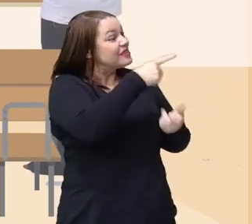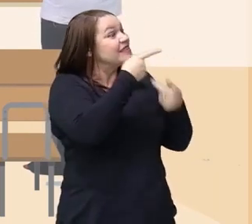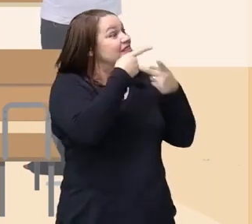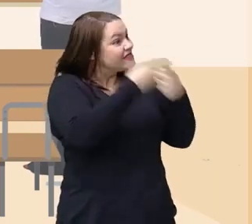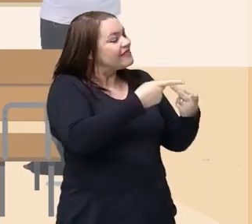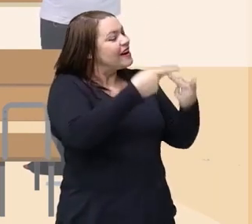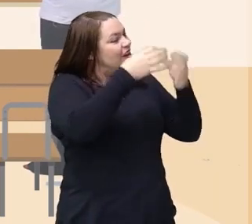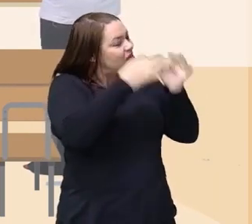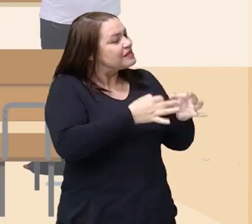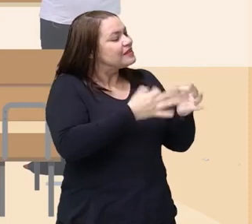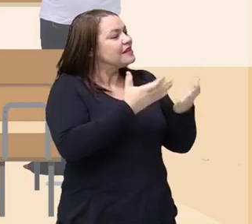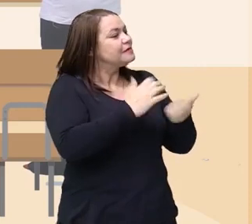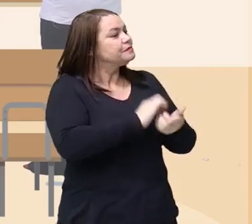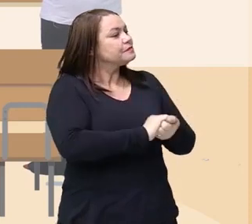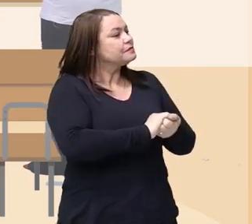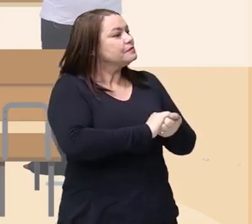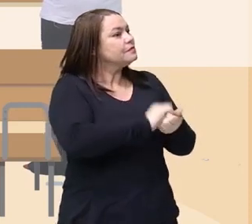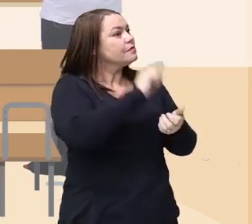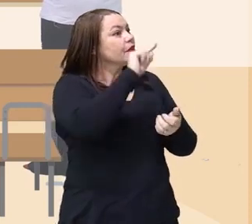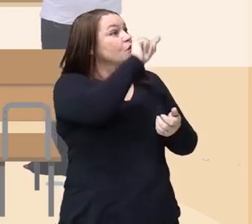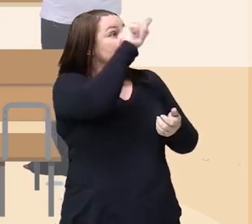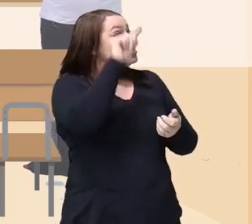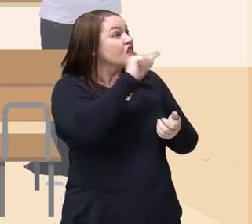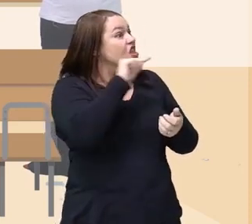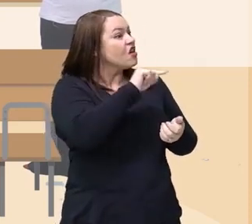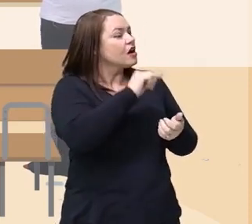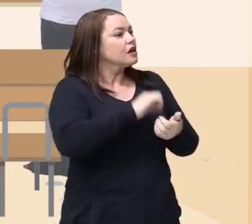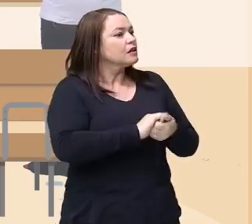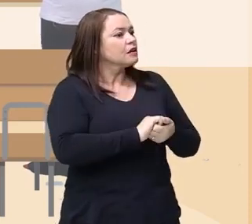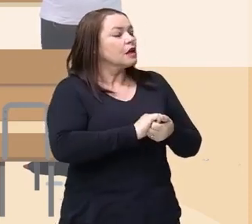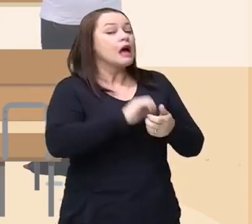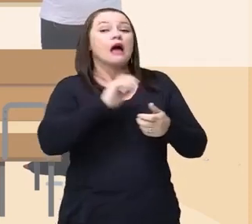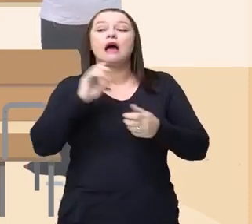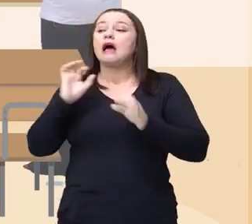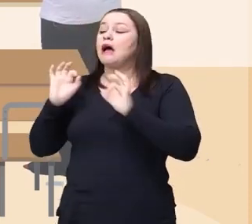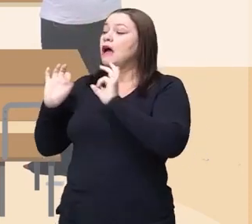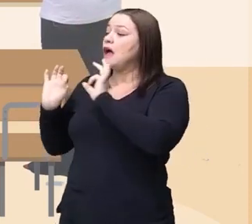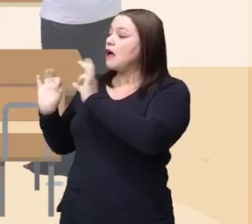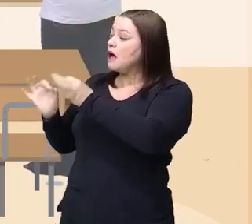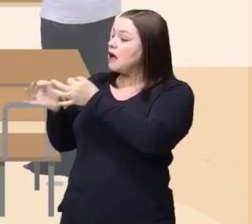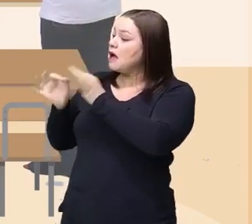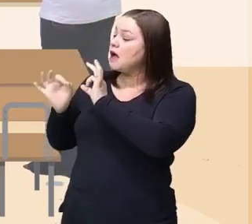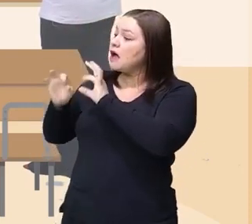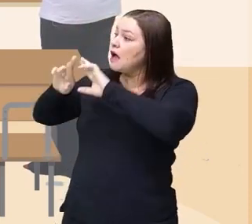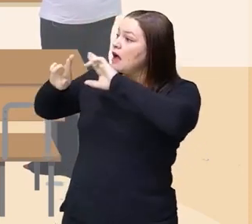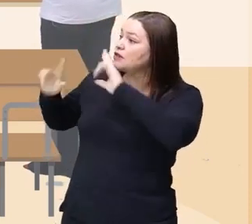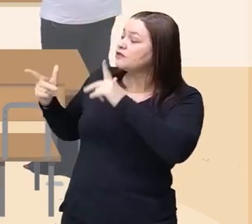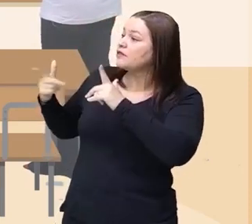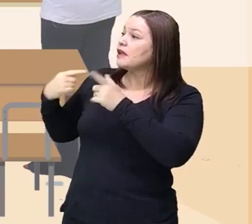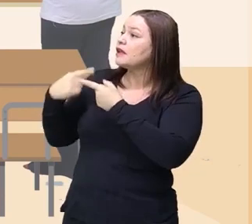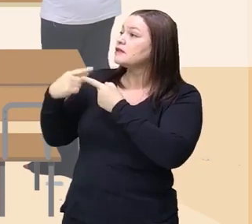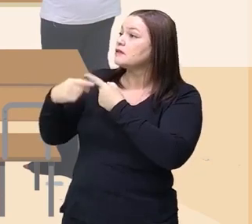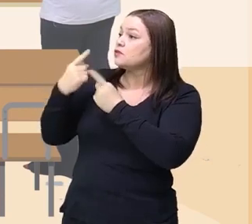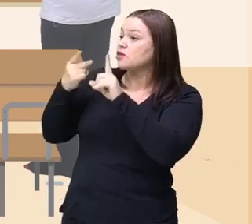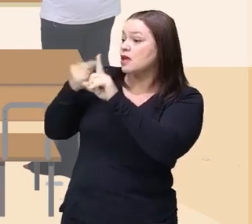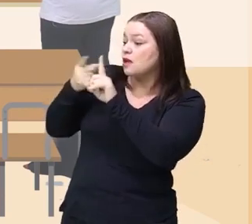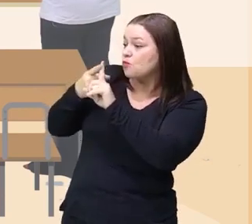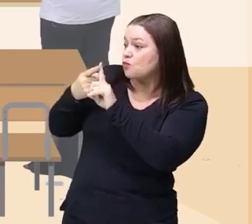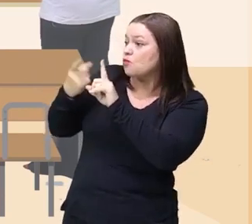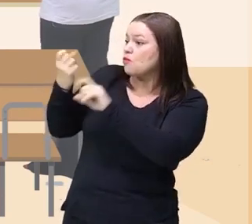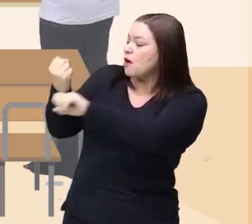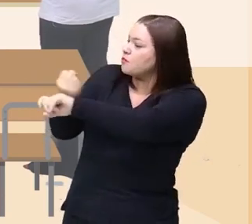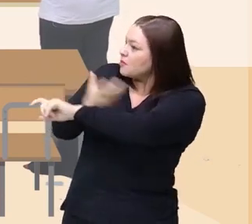falou agora um ponto de interrogação. A diferença é que fala uma emoção, né?